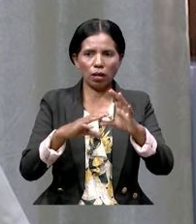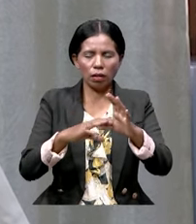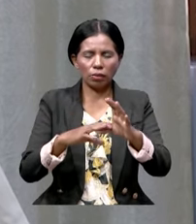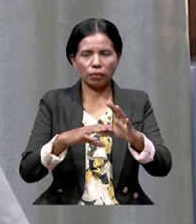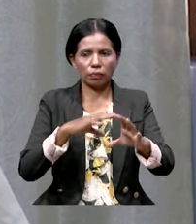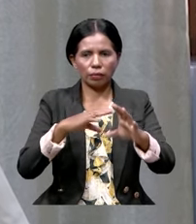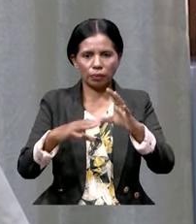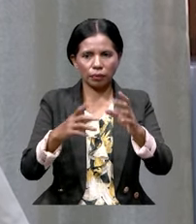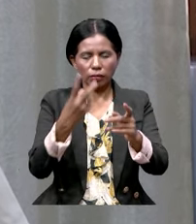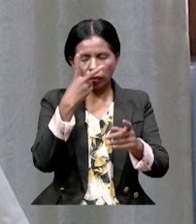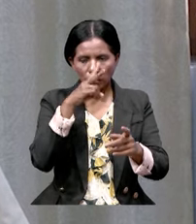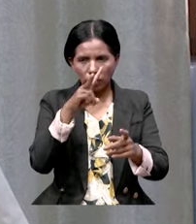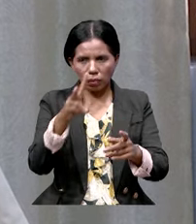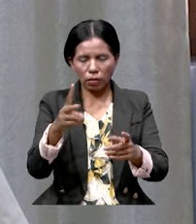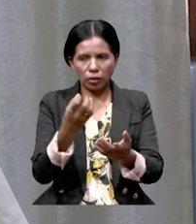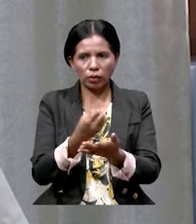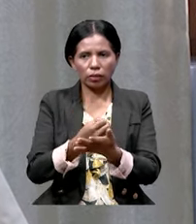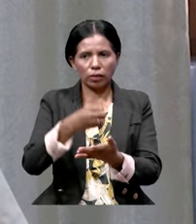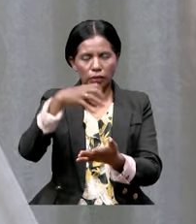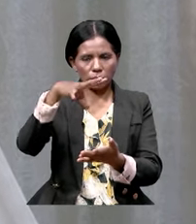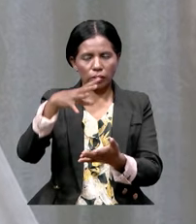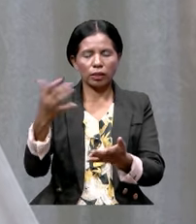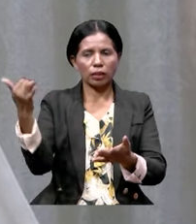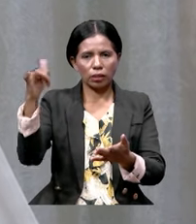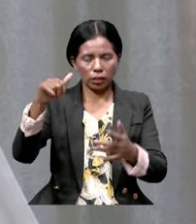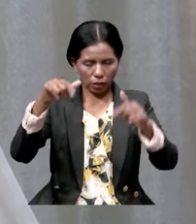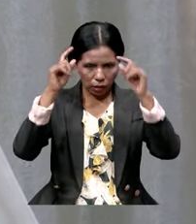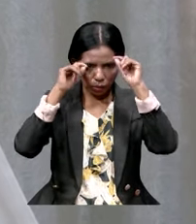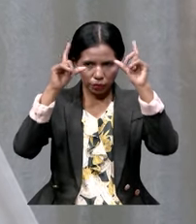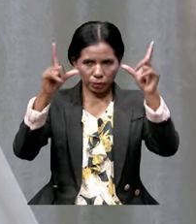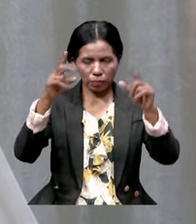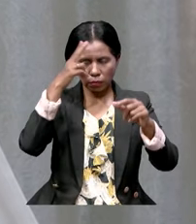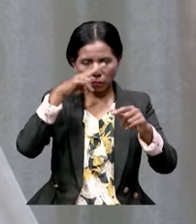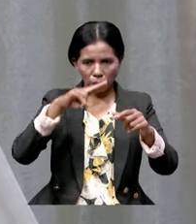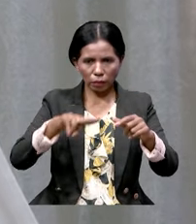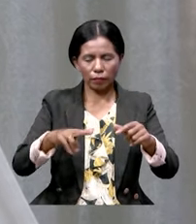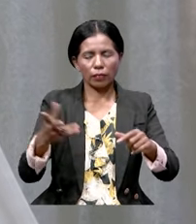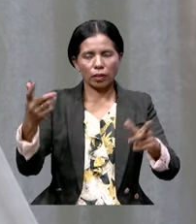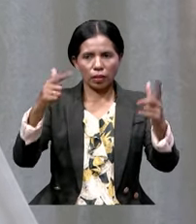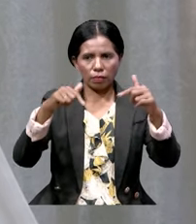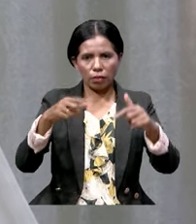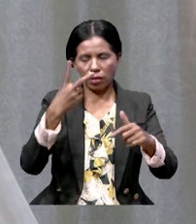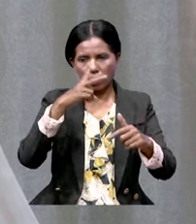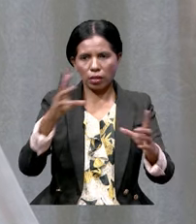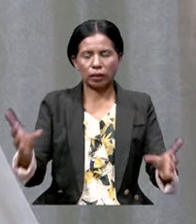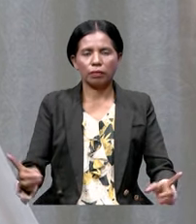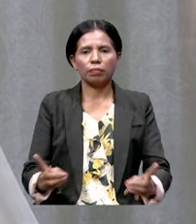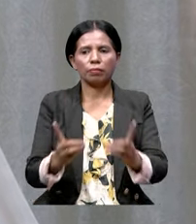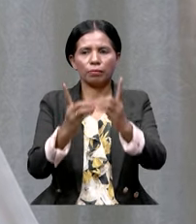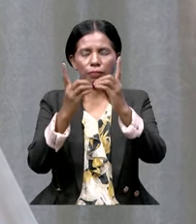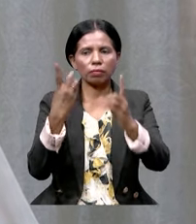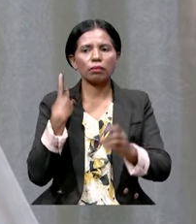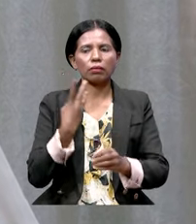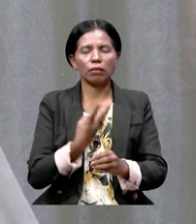investigação kata hare rico so in sir e Timor Leste ne malai muti se a mai com certeza se a solo